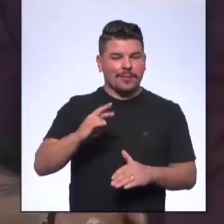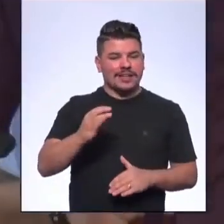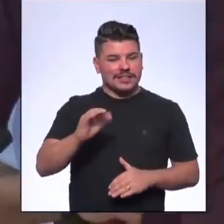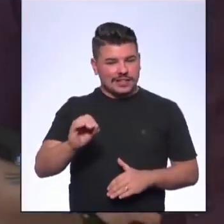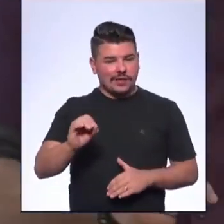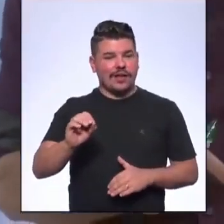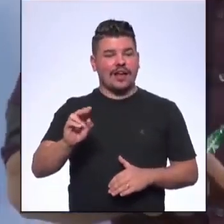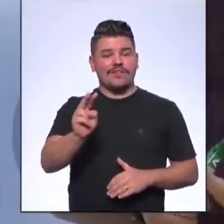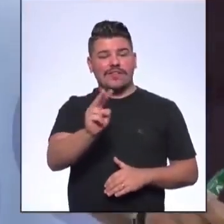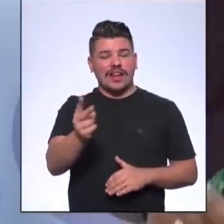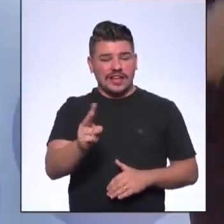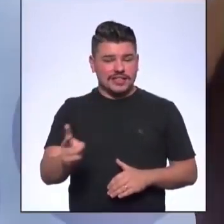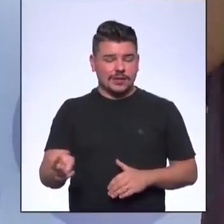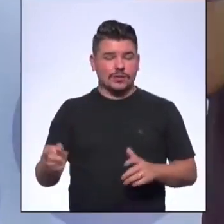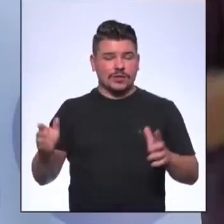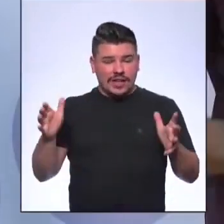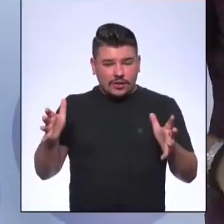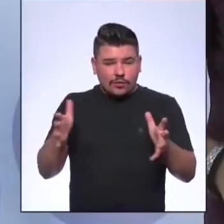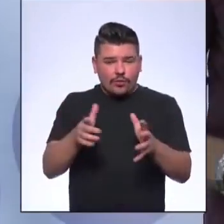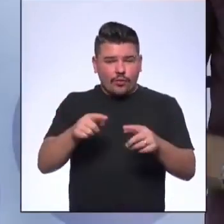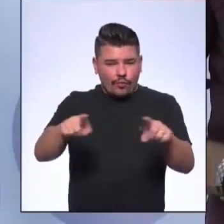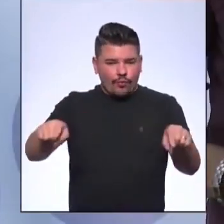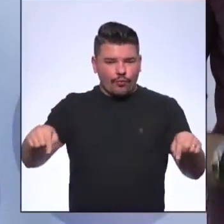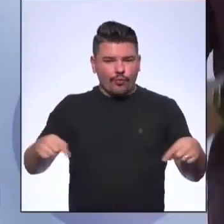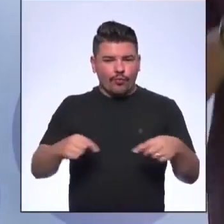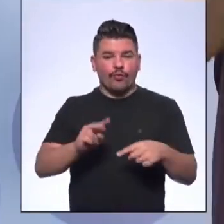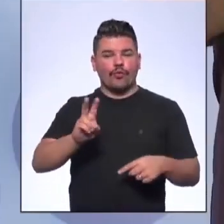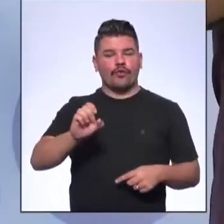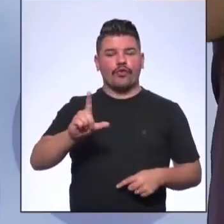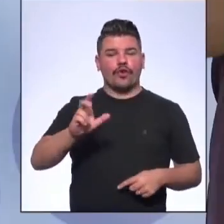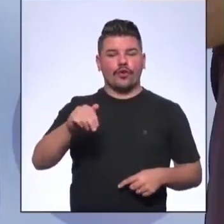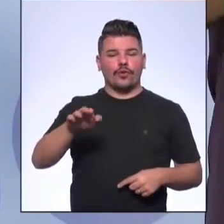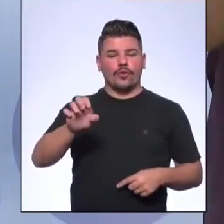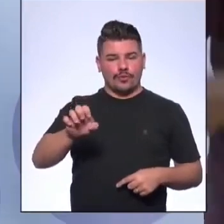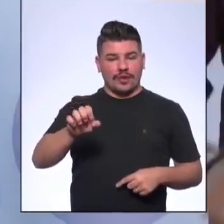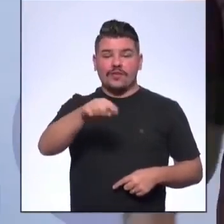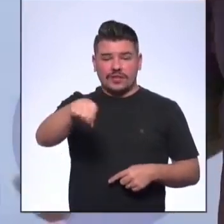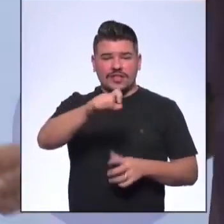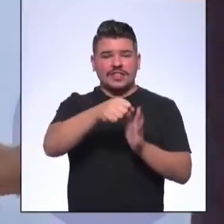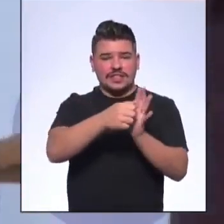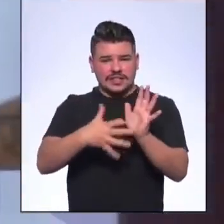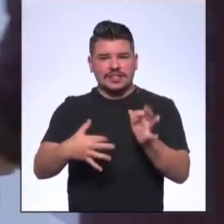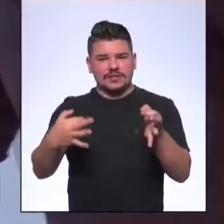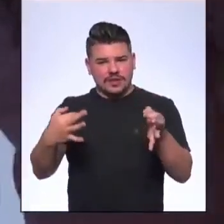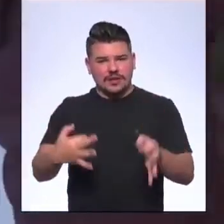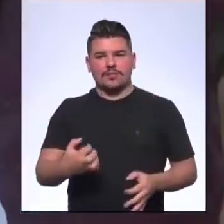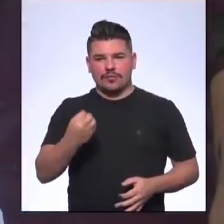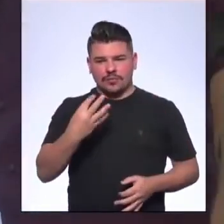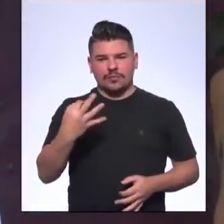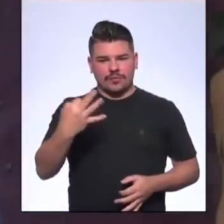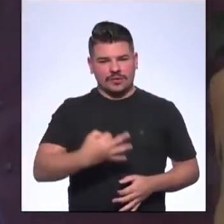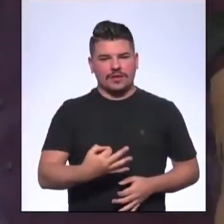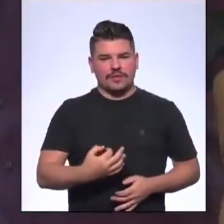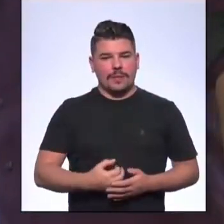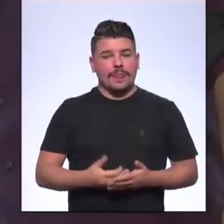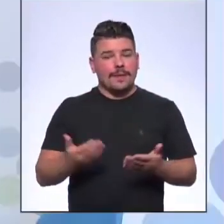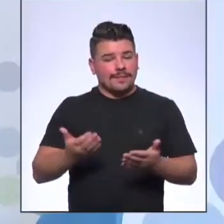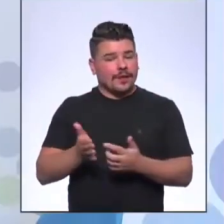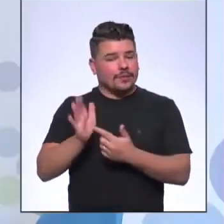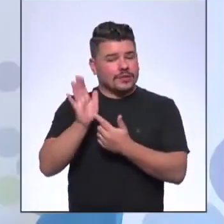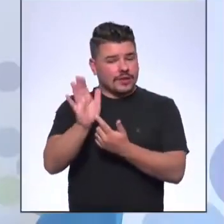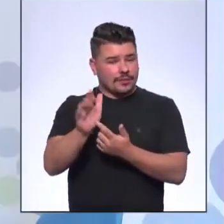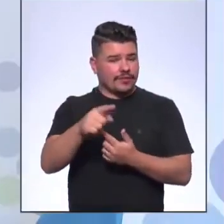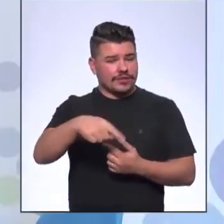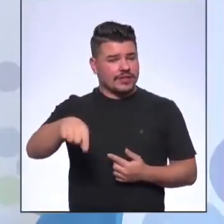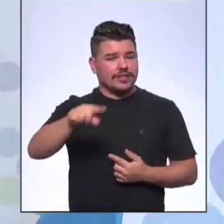variação de volume. Certinho que vocês pensaram aí, fizeram o exercício aí bonitinho, tá certinho, ó. Então vai ser o quê? O trabalho realizado